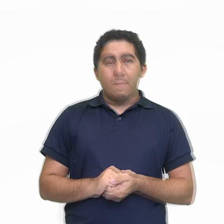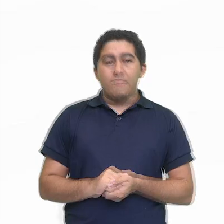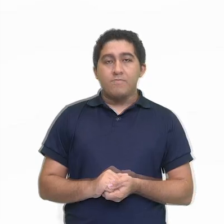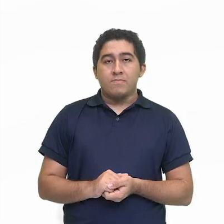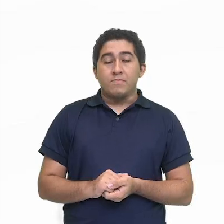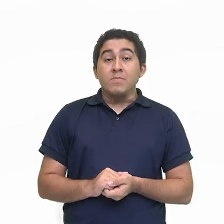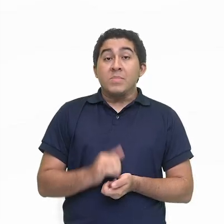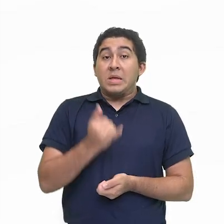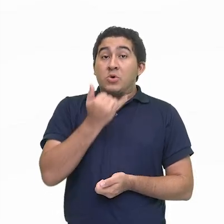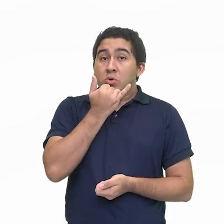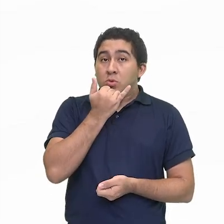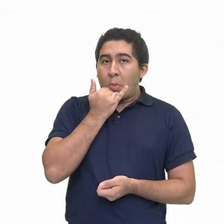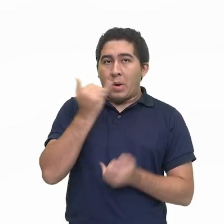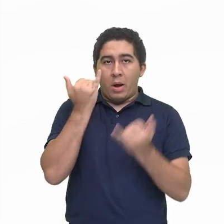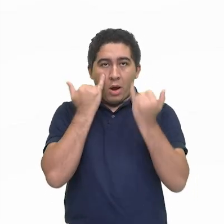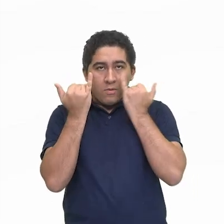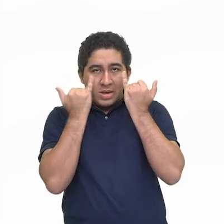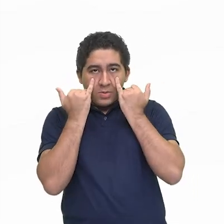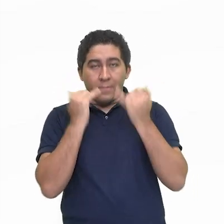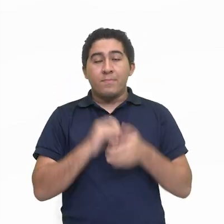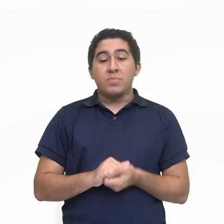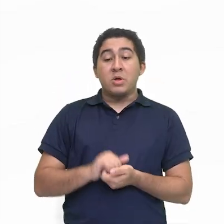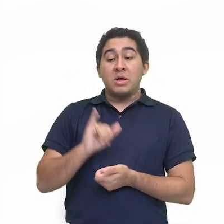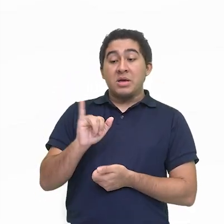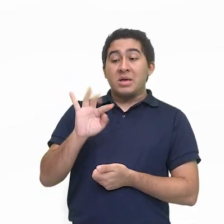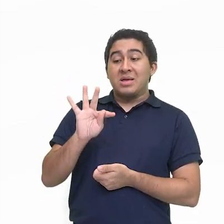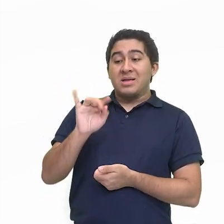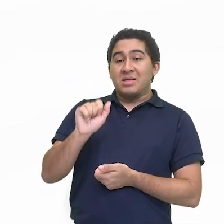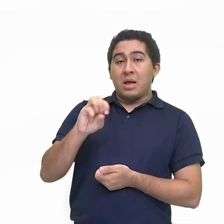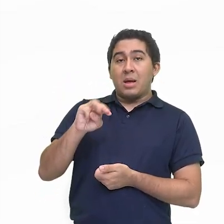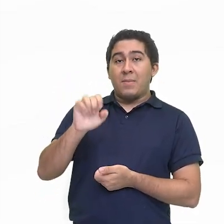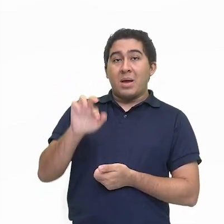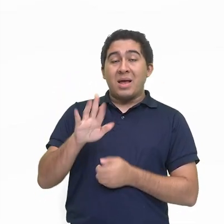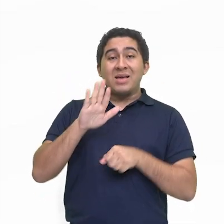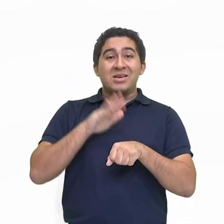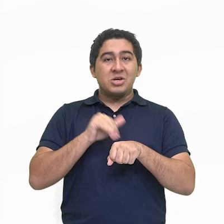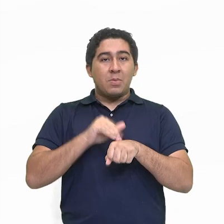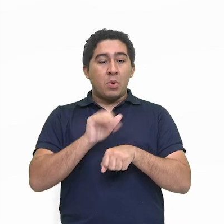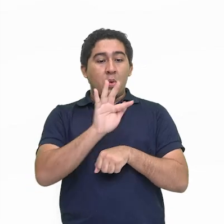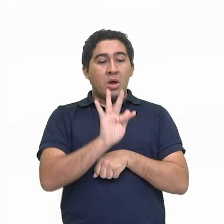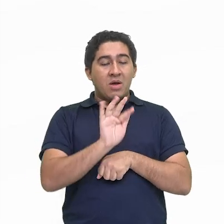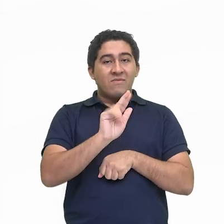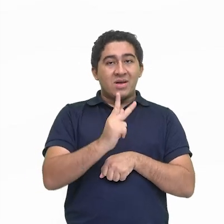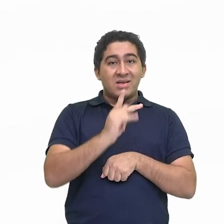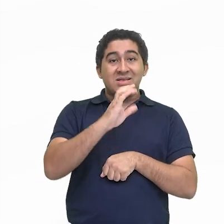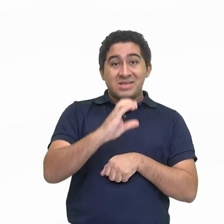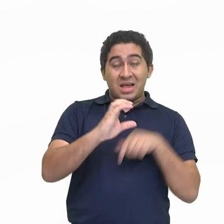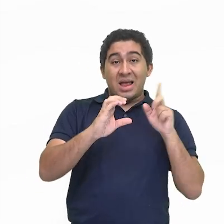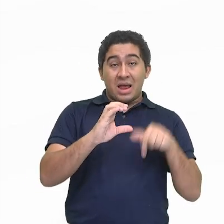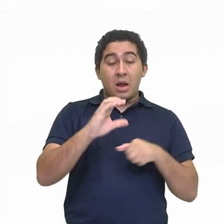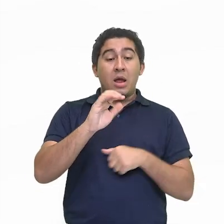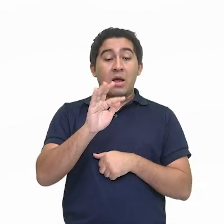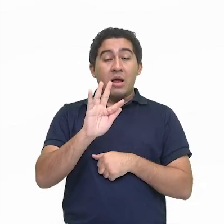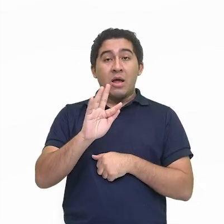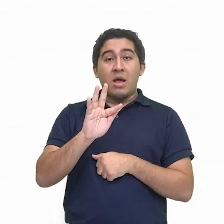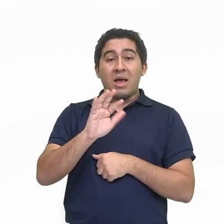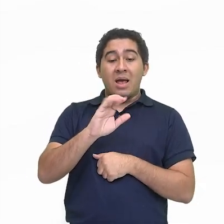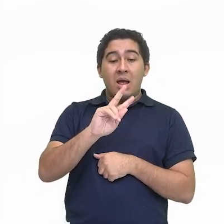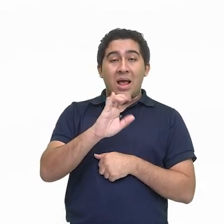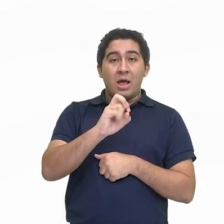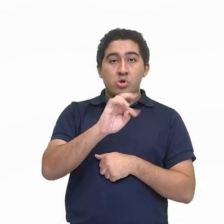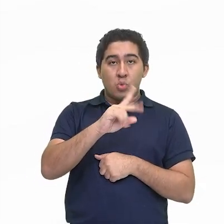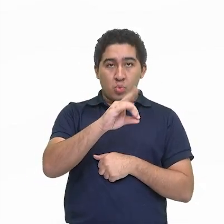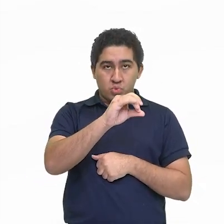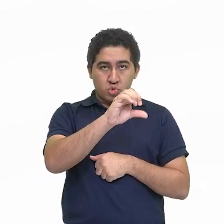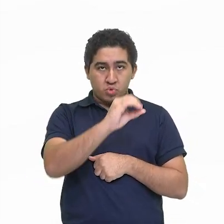gente? O Itamar Franco, durante a sua presidência, ele vai chamar o FHC, o Fernando Henrique Cardoso, tá? E aí